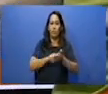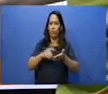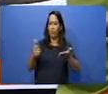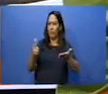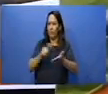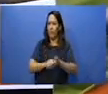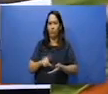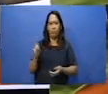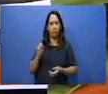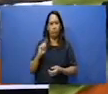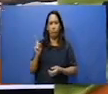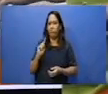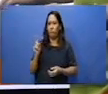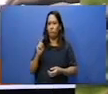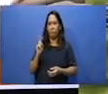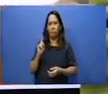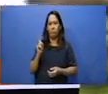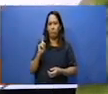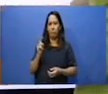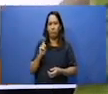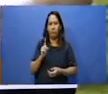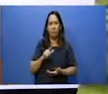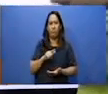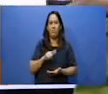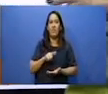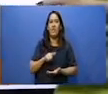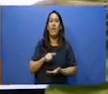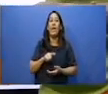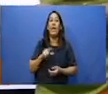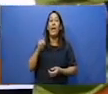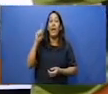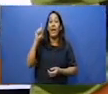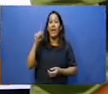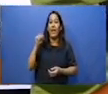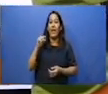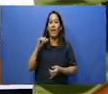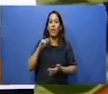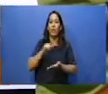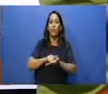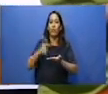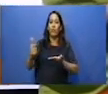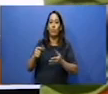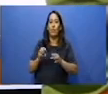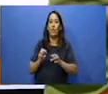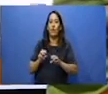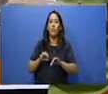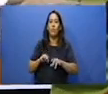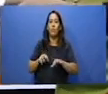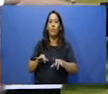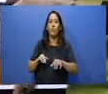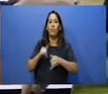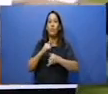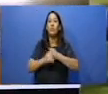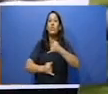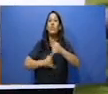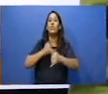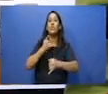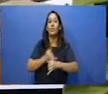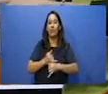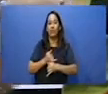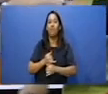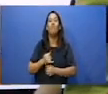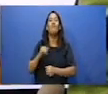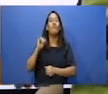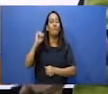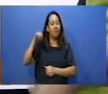Não. É um jornal digital? Sim. Olha aqui, ó, digital. Então,